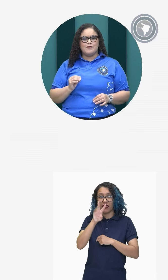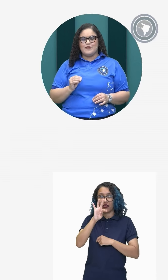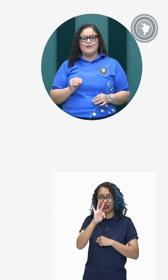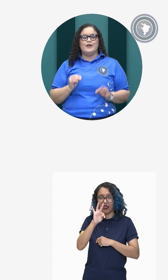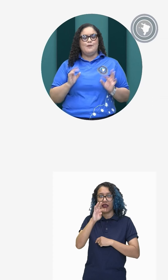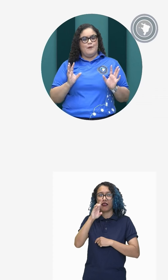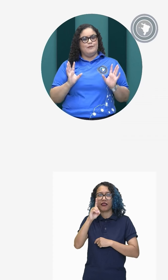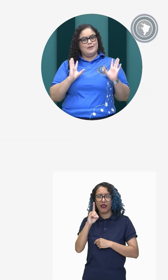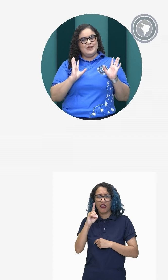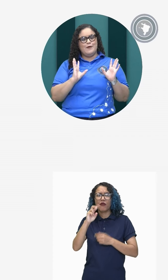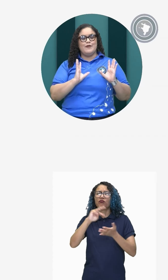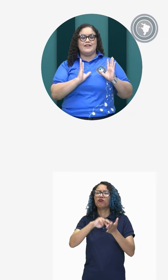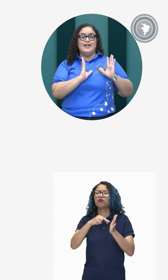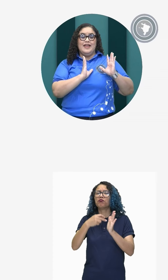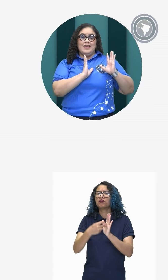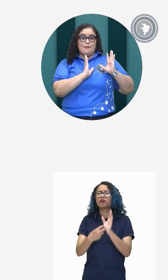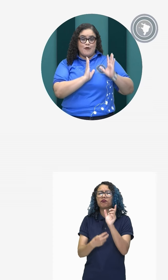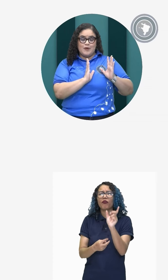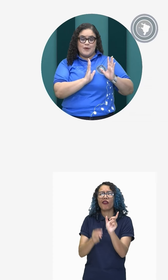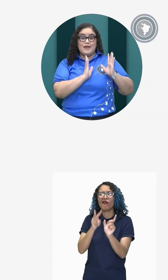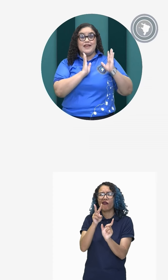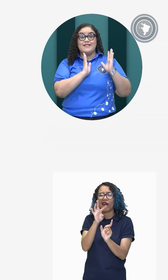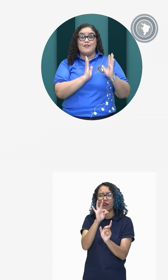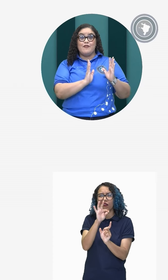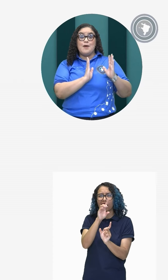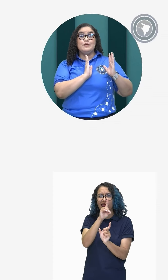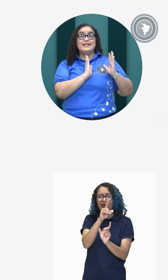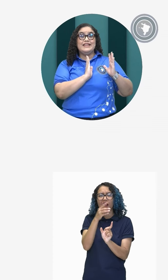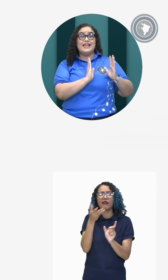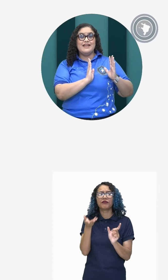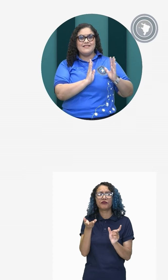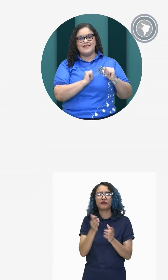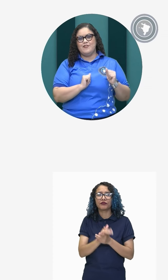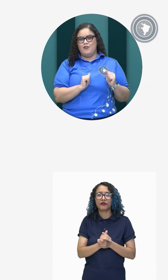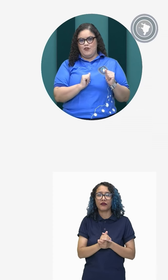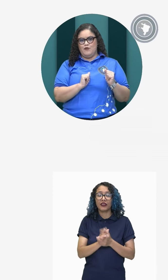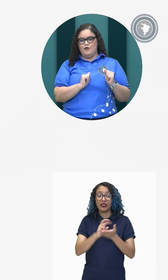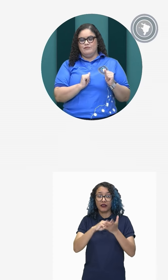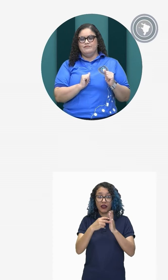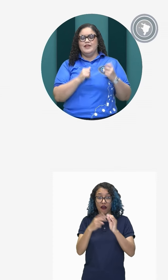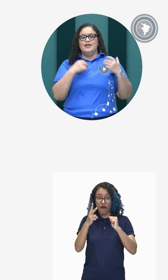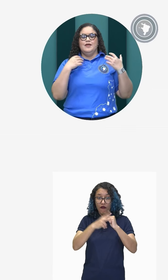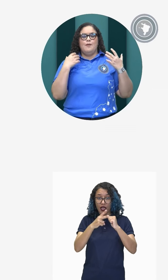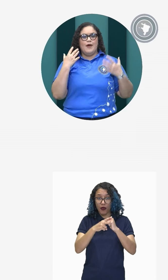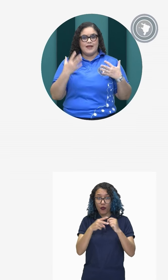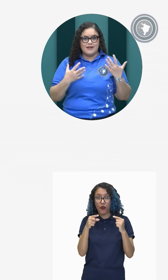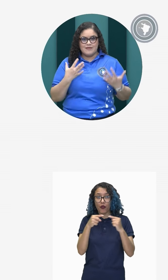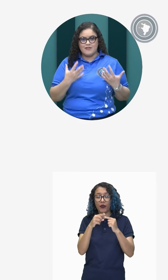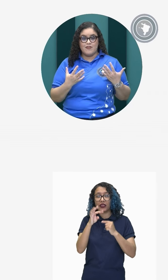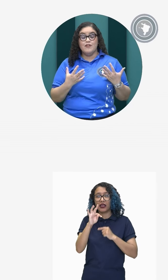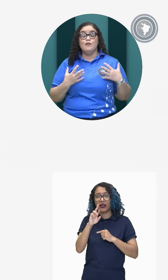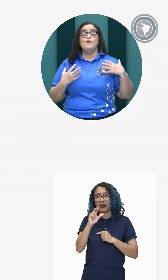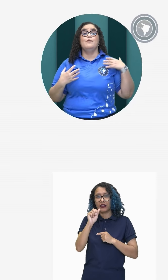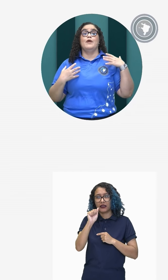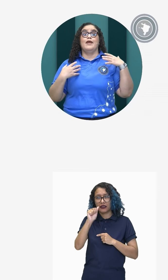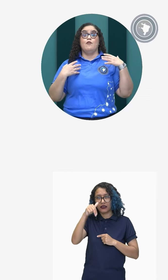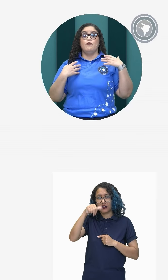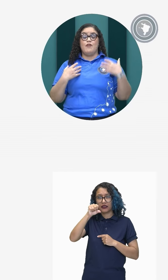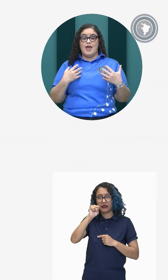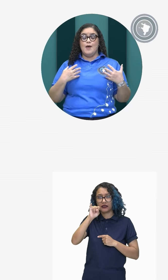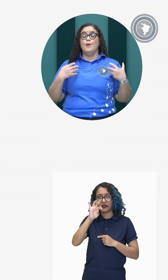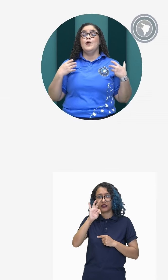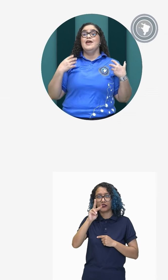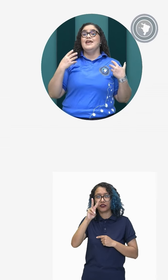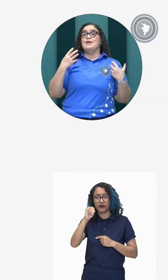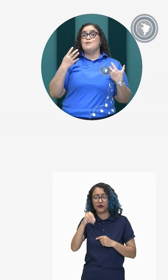VTD, professora? Bom, primeira coisa, mostra para mim que esse é um verbo transitivo. Por que transitivo? Porque é